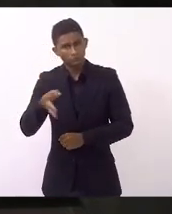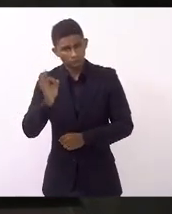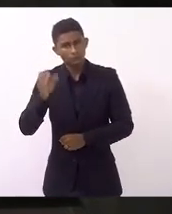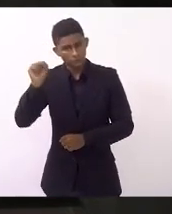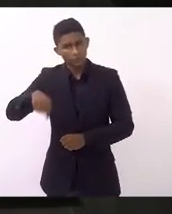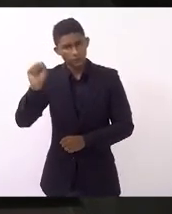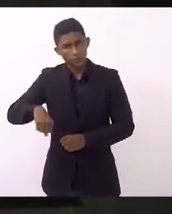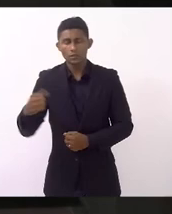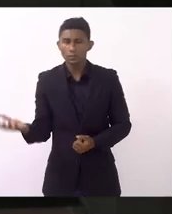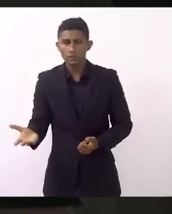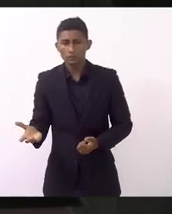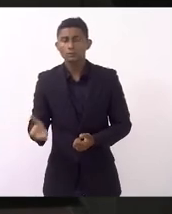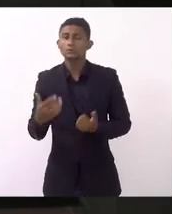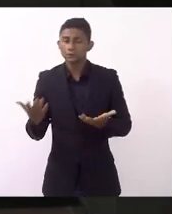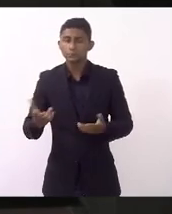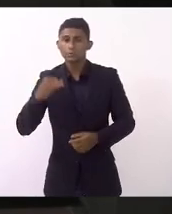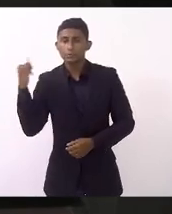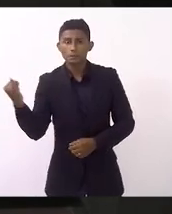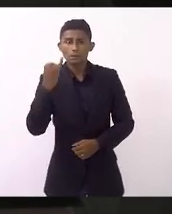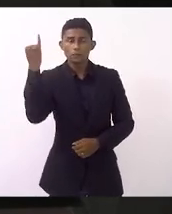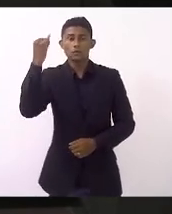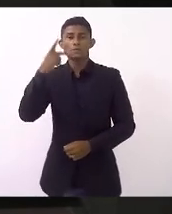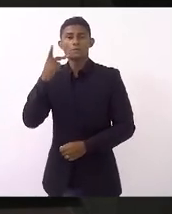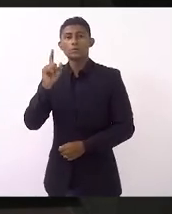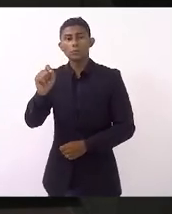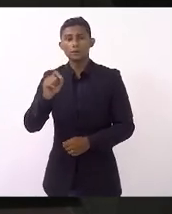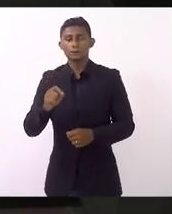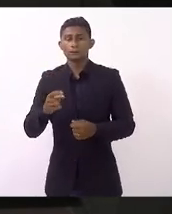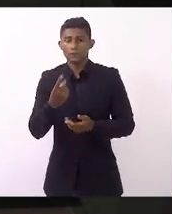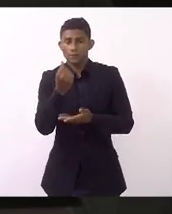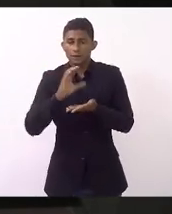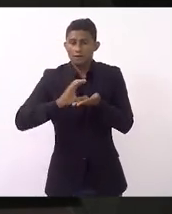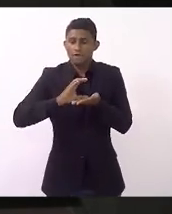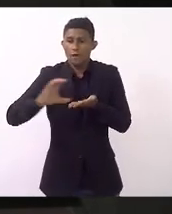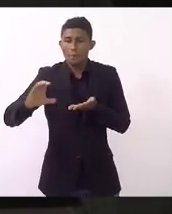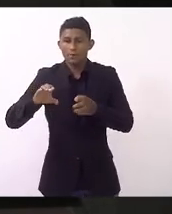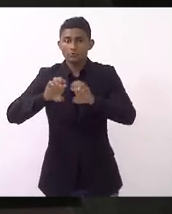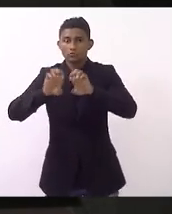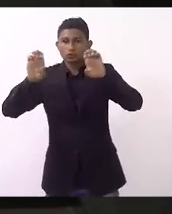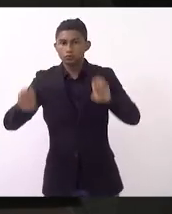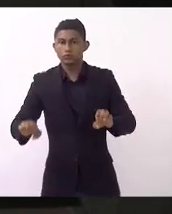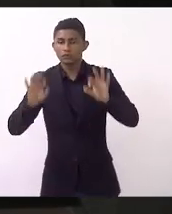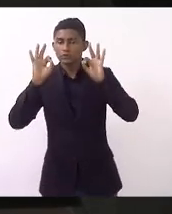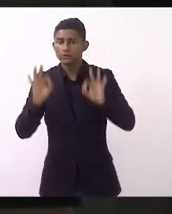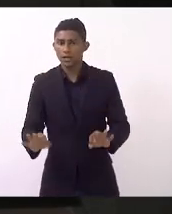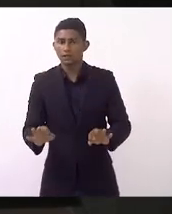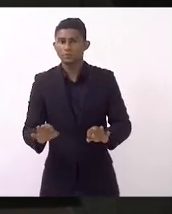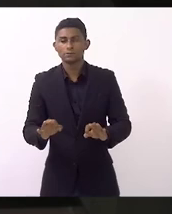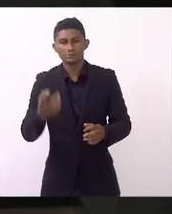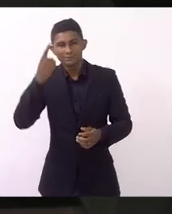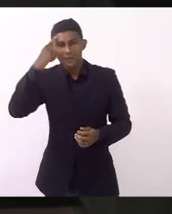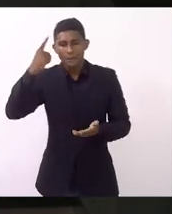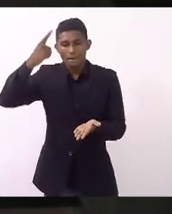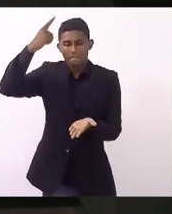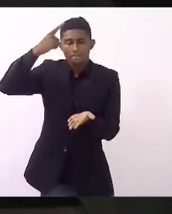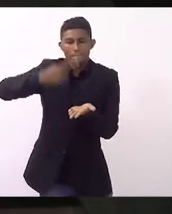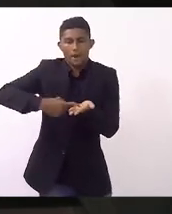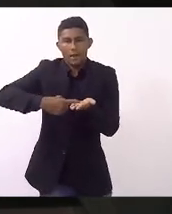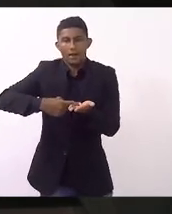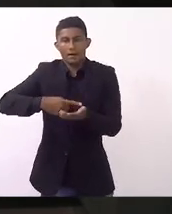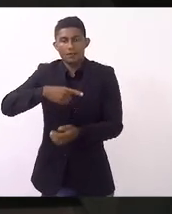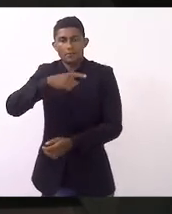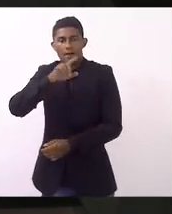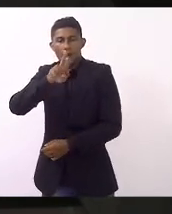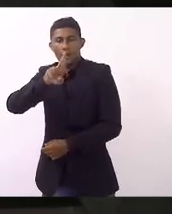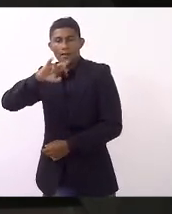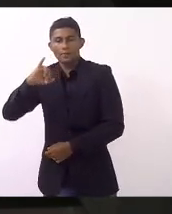dizer que é preciso garantir o investimento estruturante. O que que o Pacto RJ, com 17